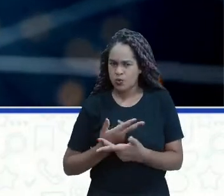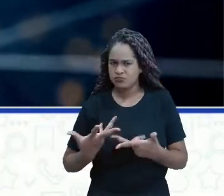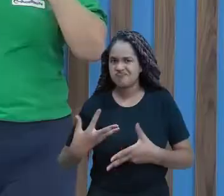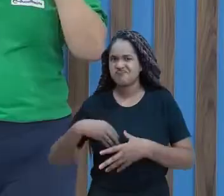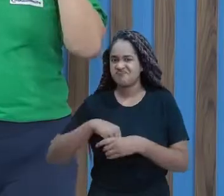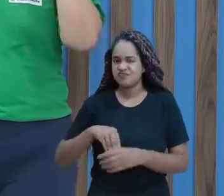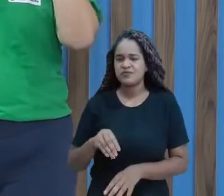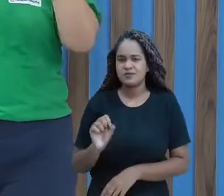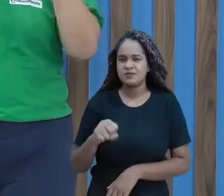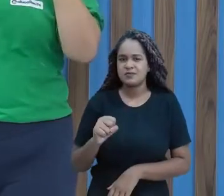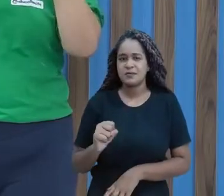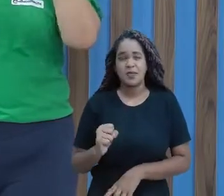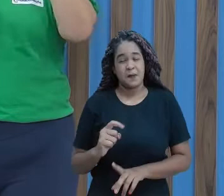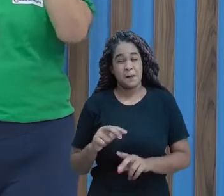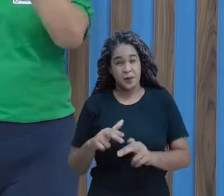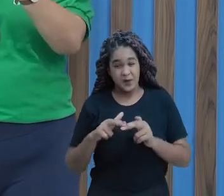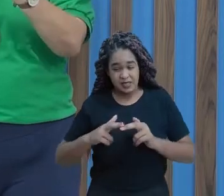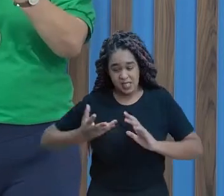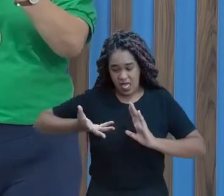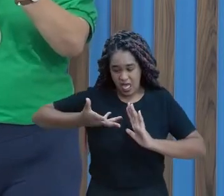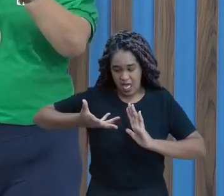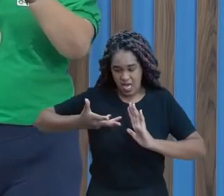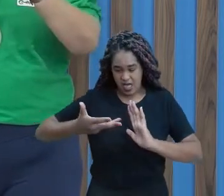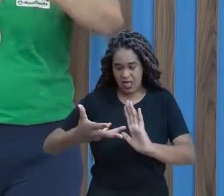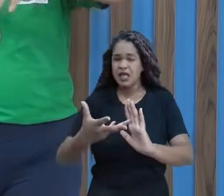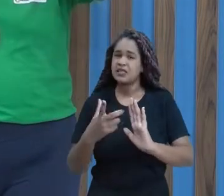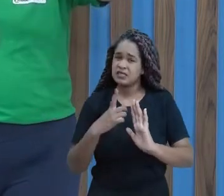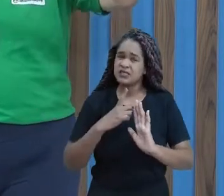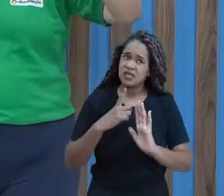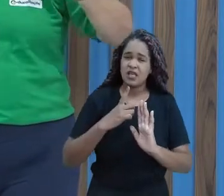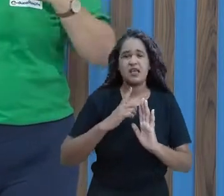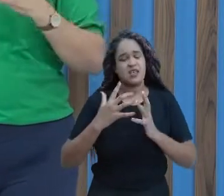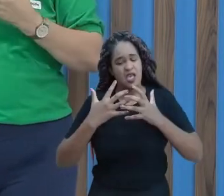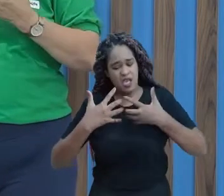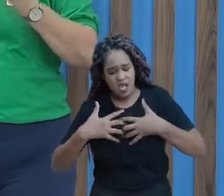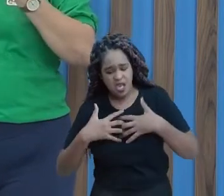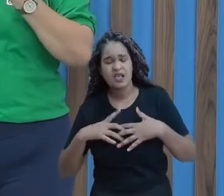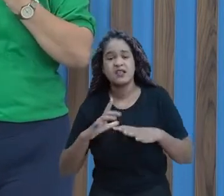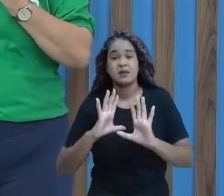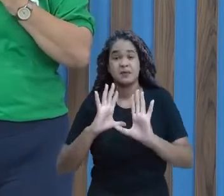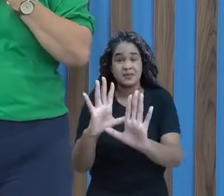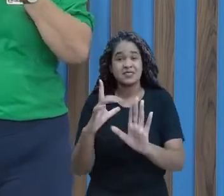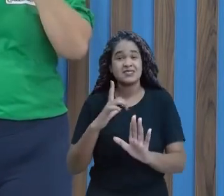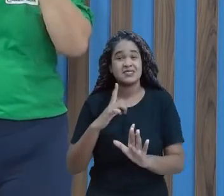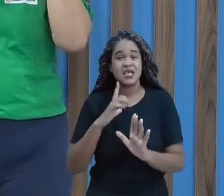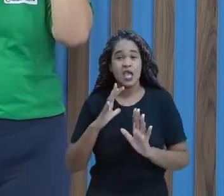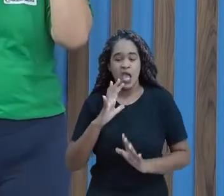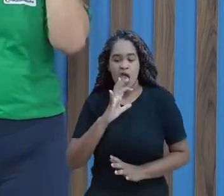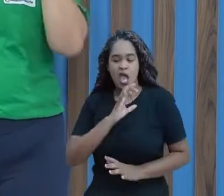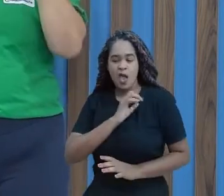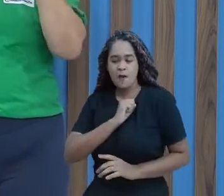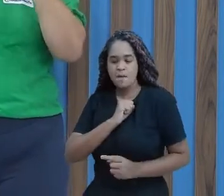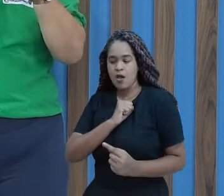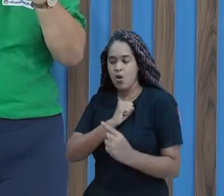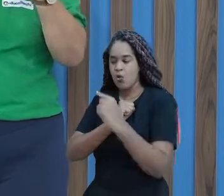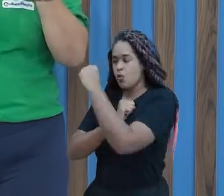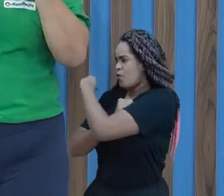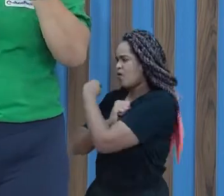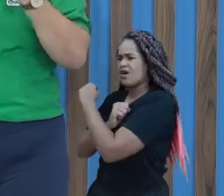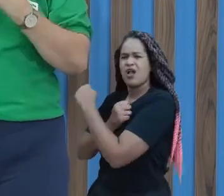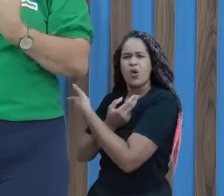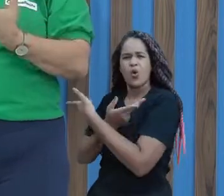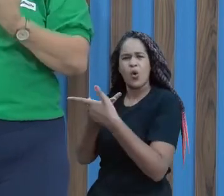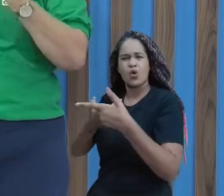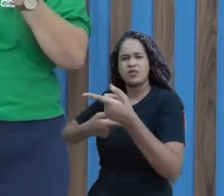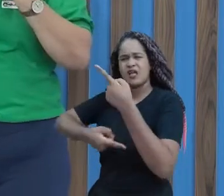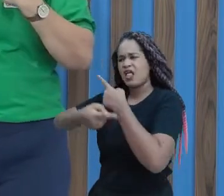fosse essa ideia da velocidade e da mecanização, ele tinha muito amor pelo passado, sabe?